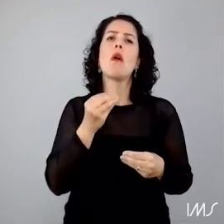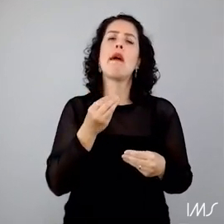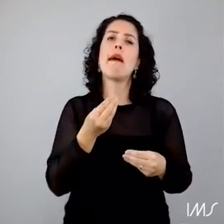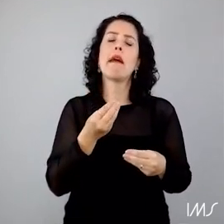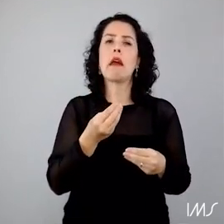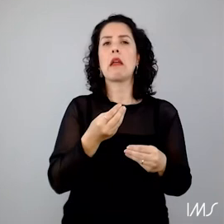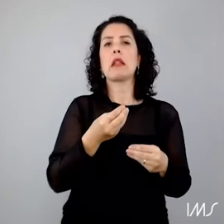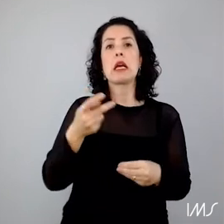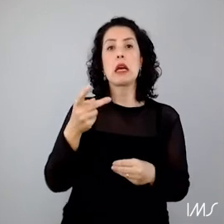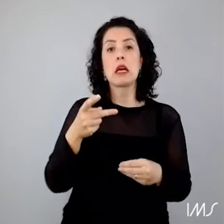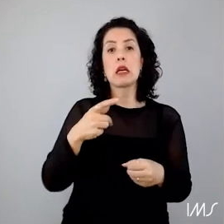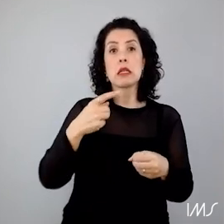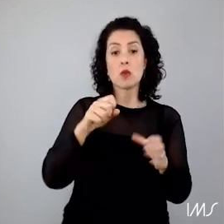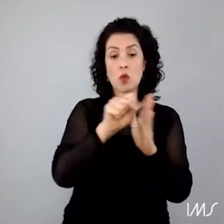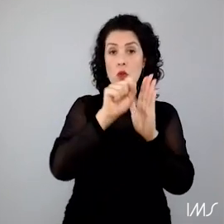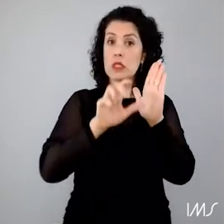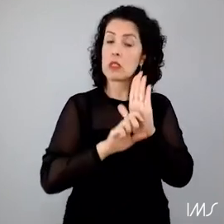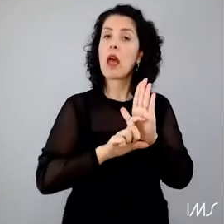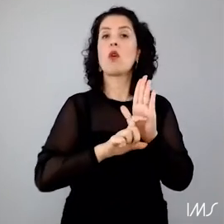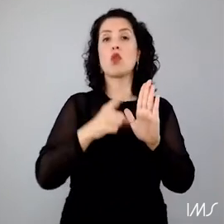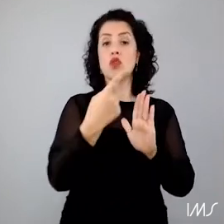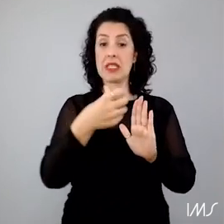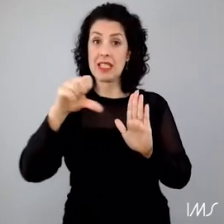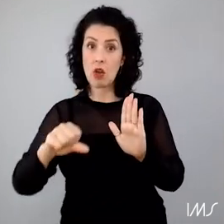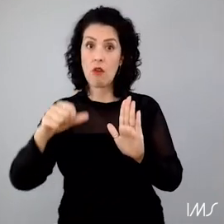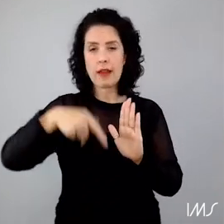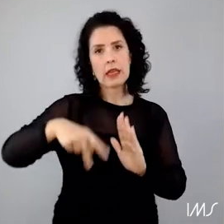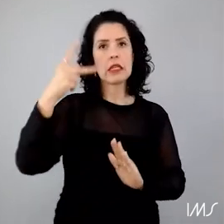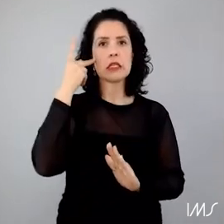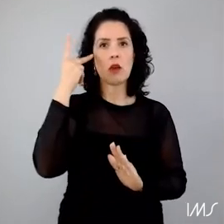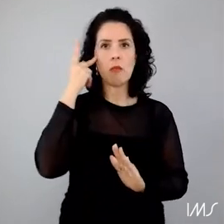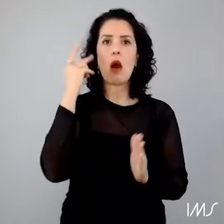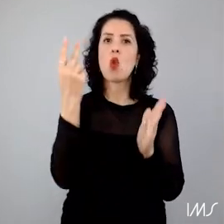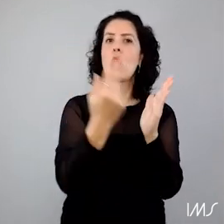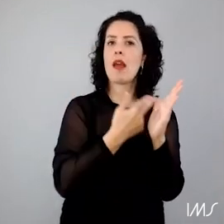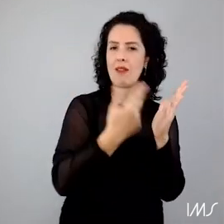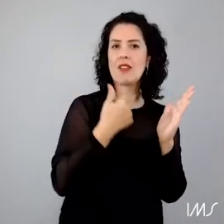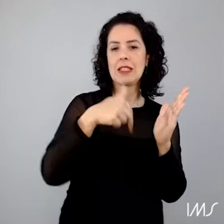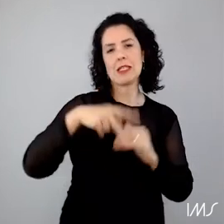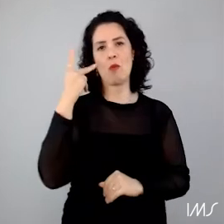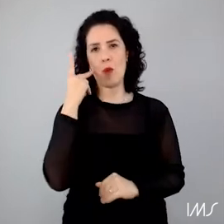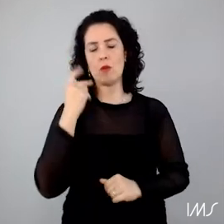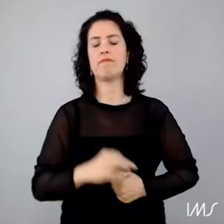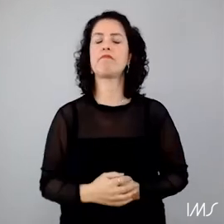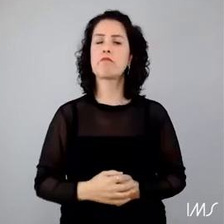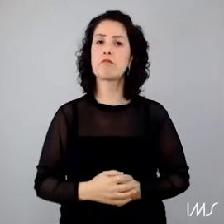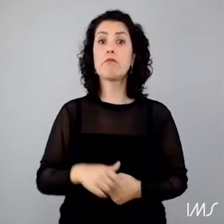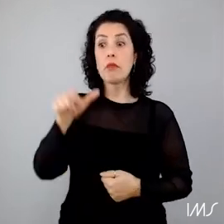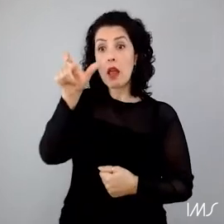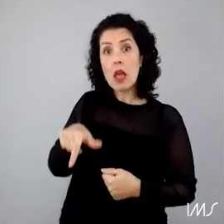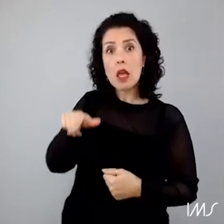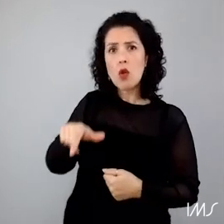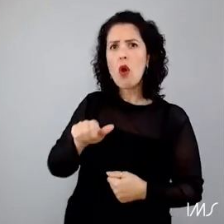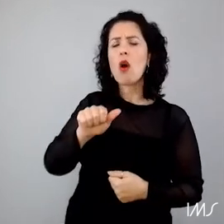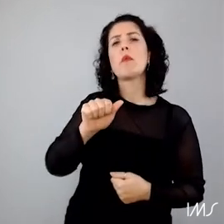cidade de São Paulo no século XIX, através de vistas comparativas. Eu mencionava um volume dedicado a Militão de